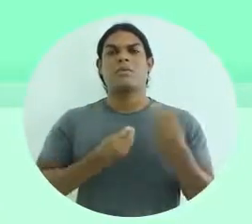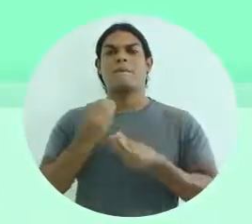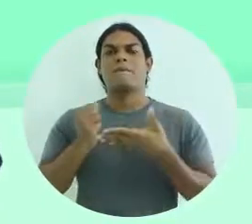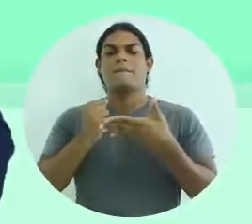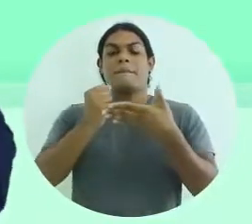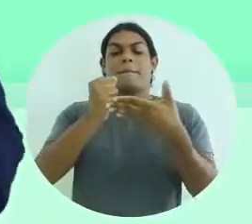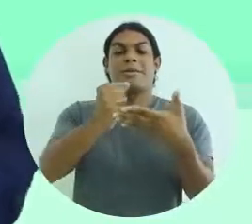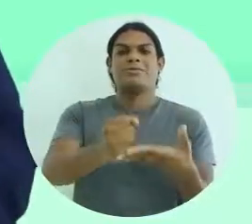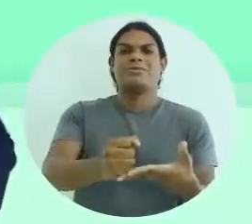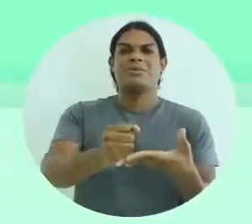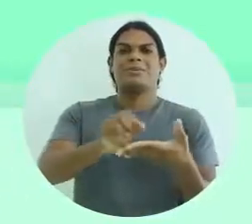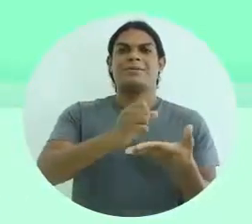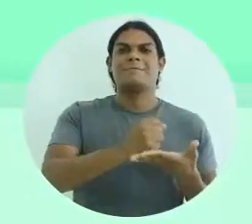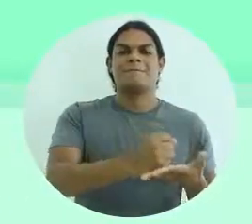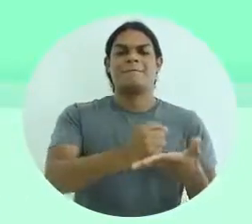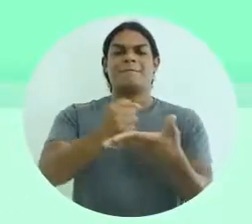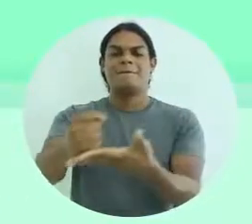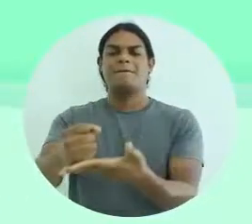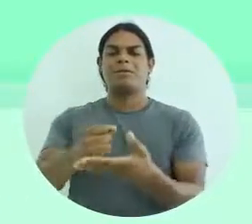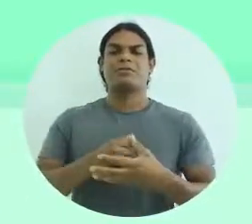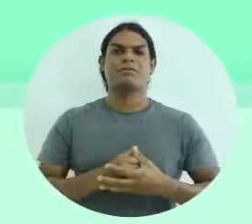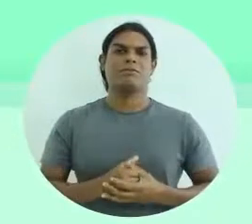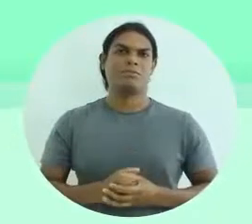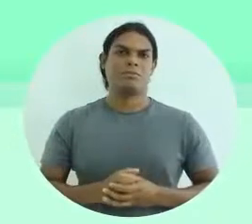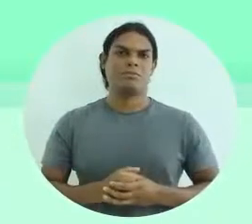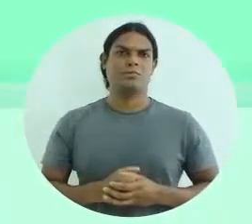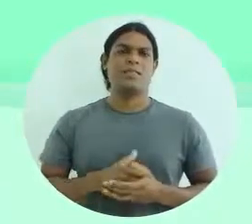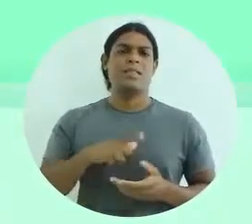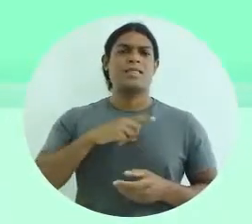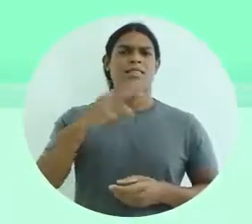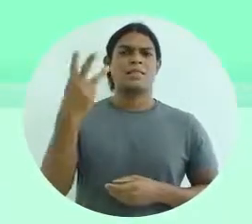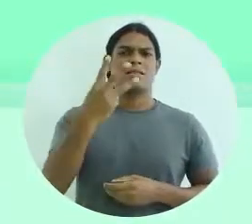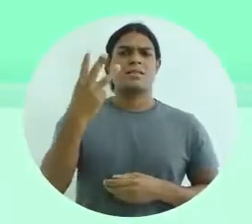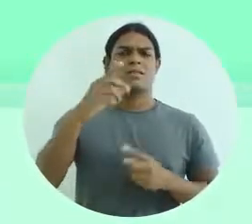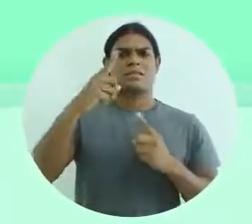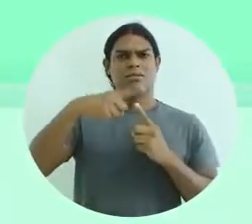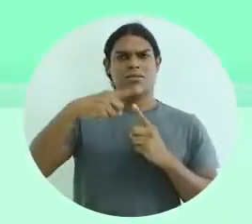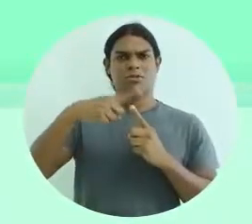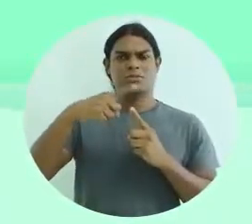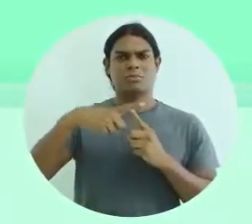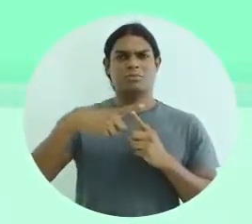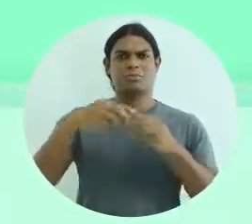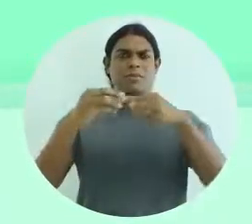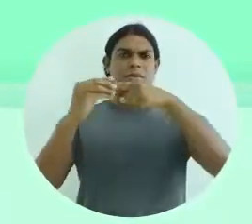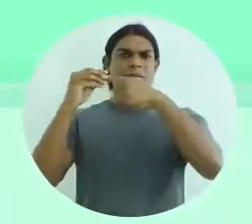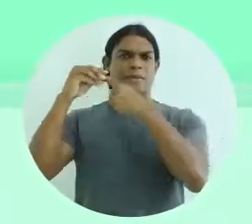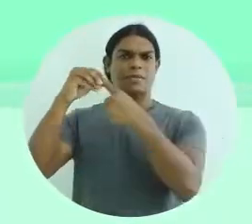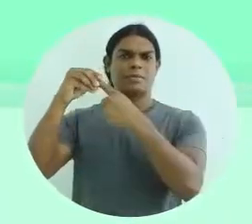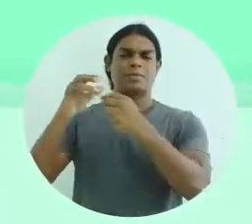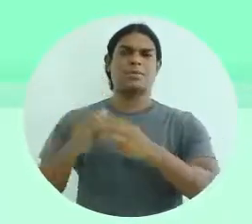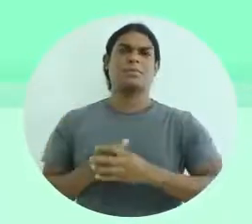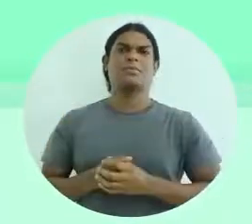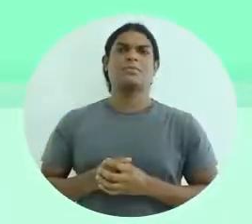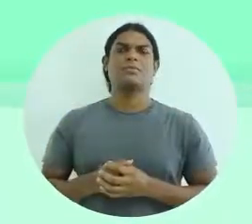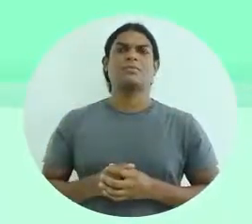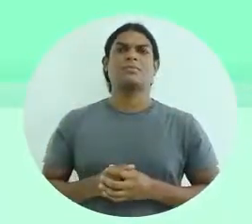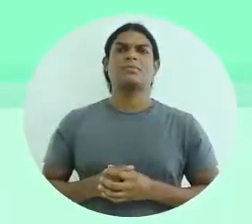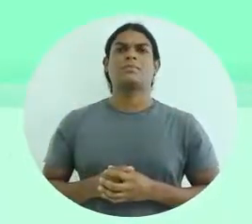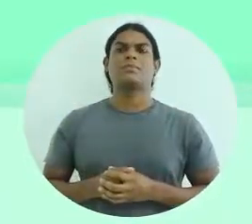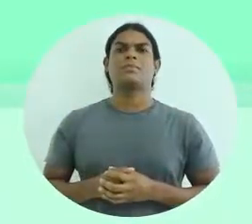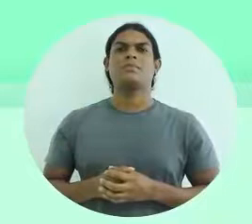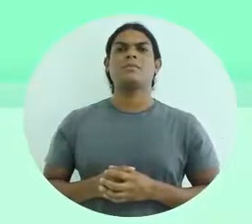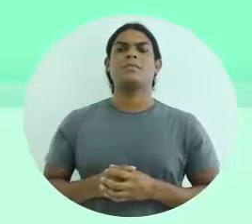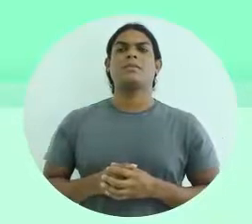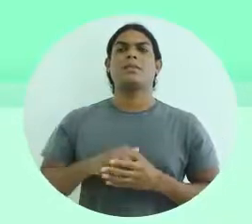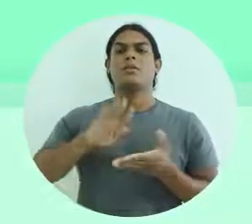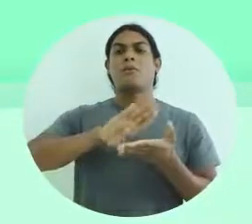exportação. Esses financiamentos, a gente tem basicamente três tipos de financiamentos principais. Tem os financiamentos à exportação pelo